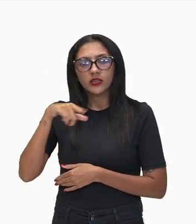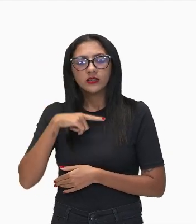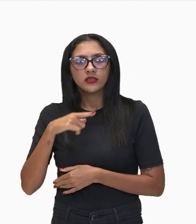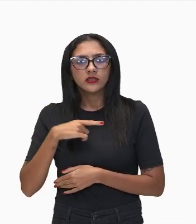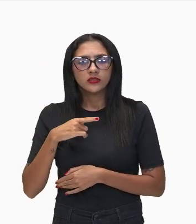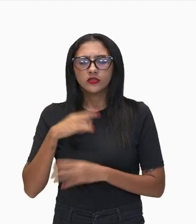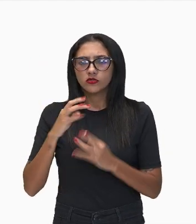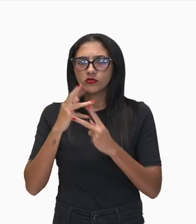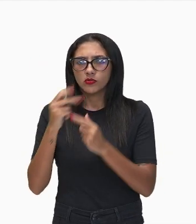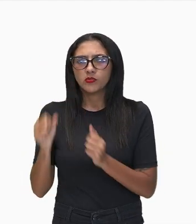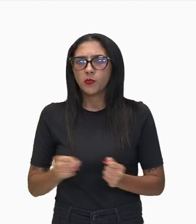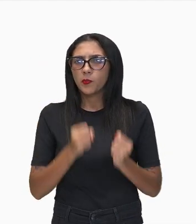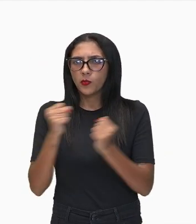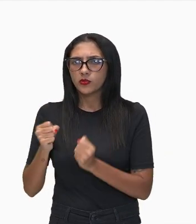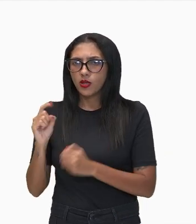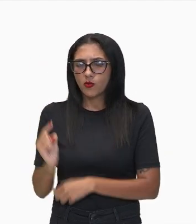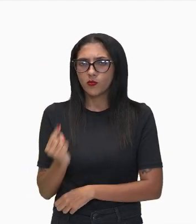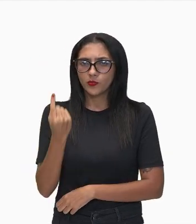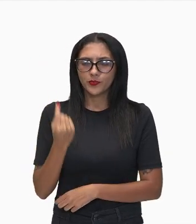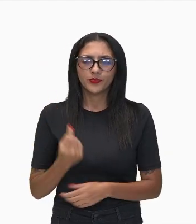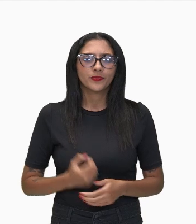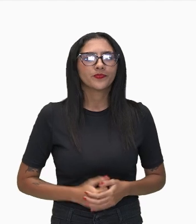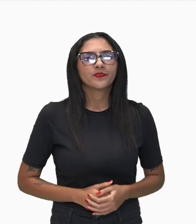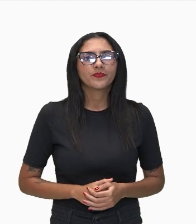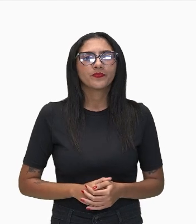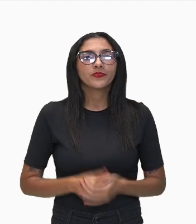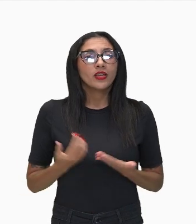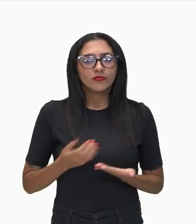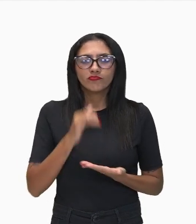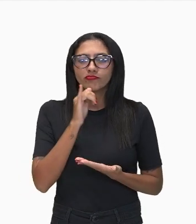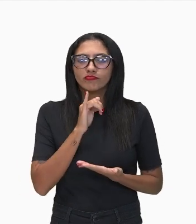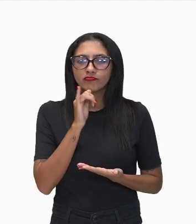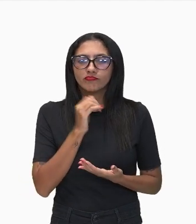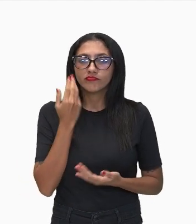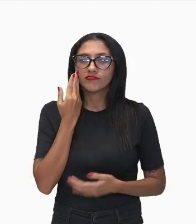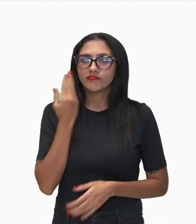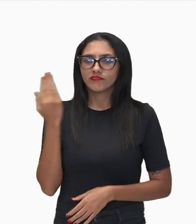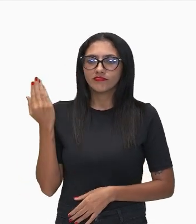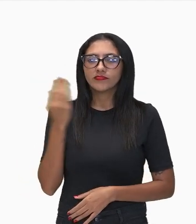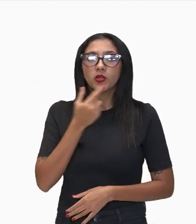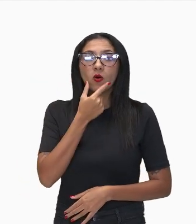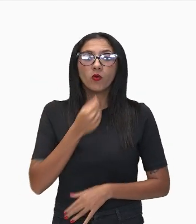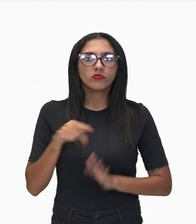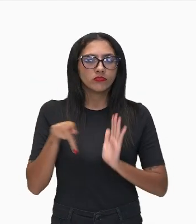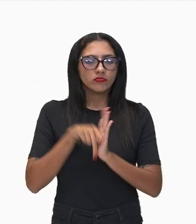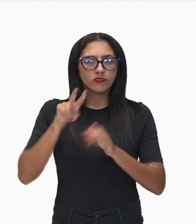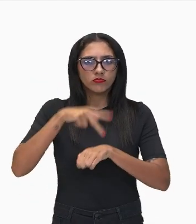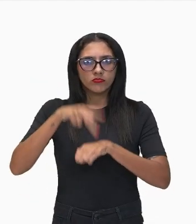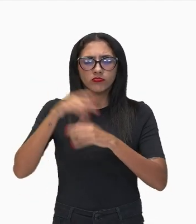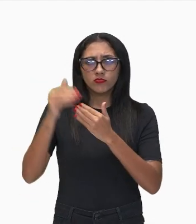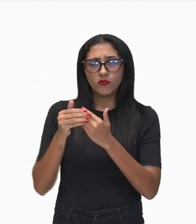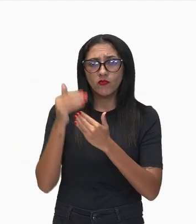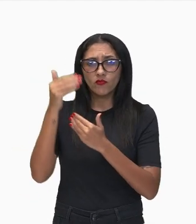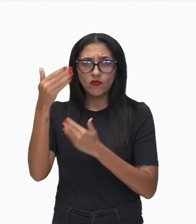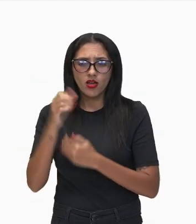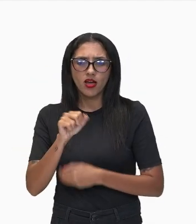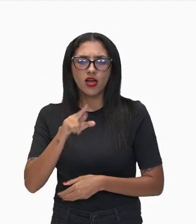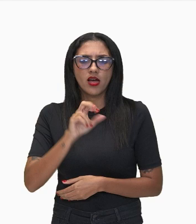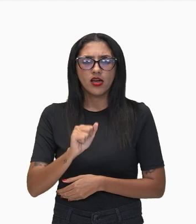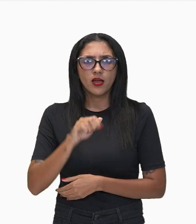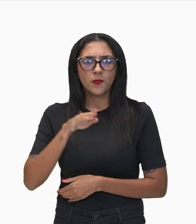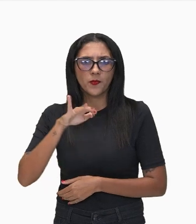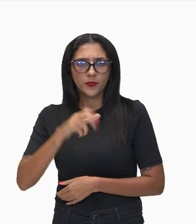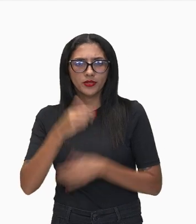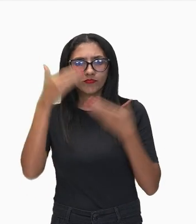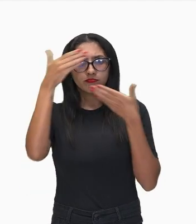todo o poder. E aí nós temos como exemplo o rei Salmão, né, lá da Arábia Saudita, que